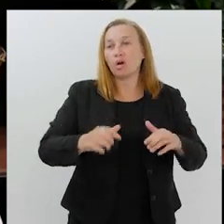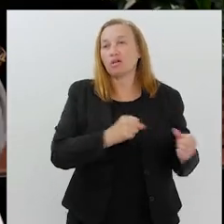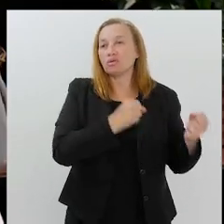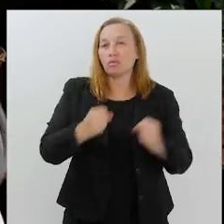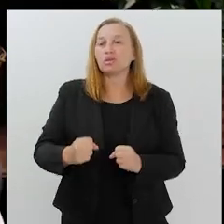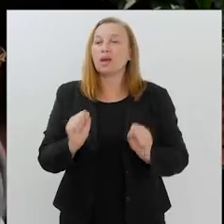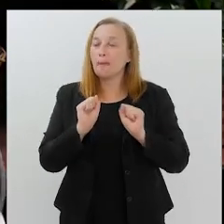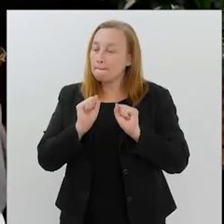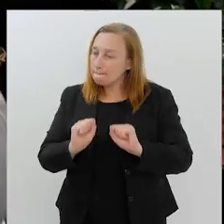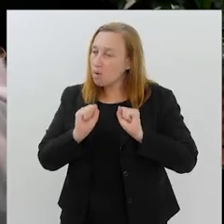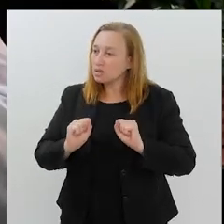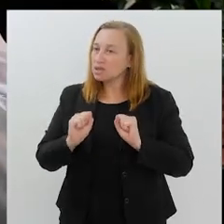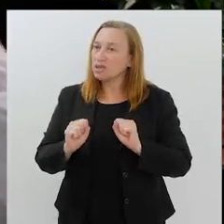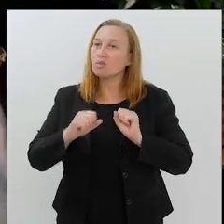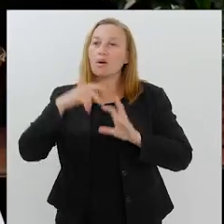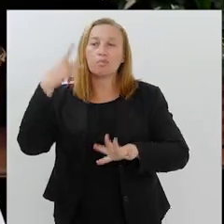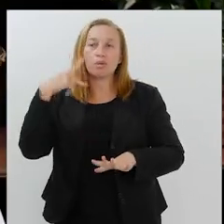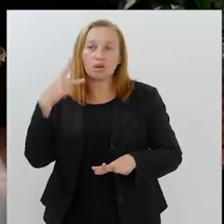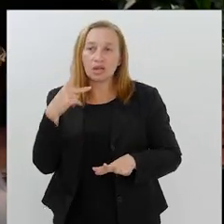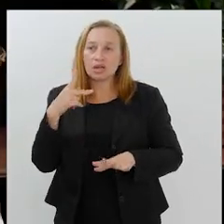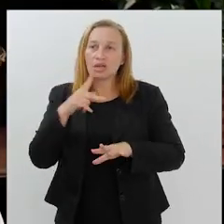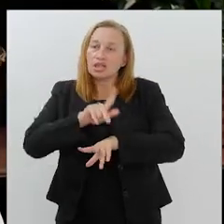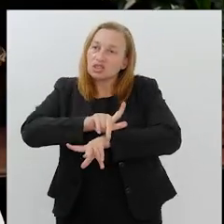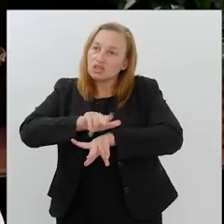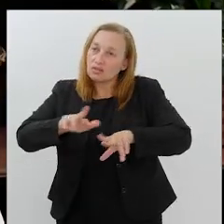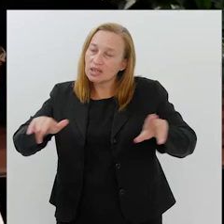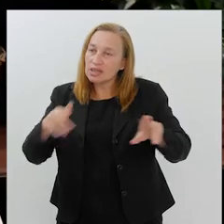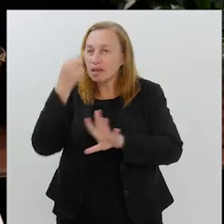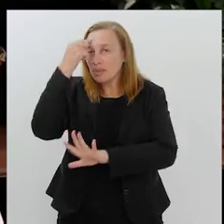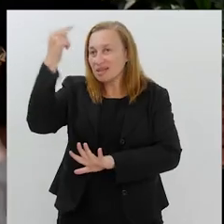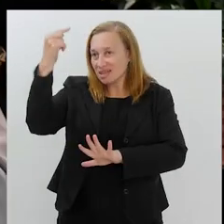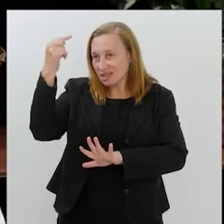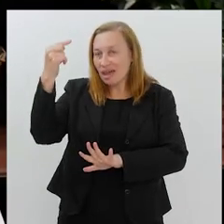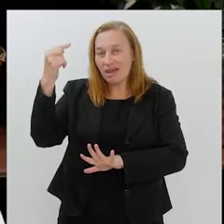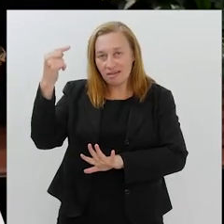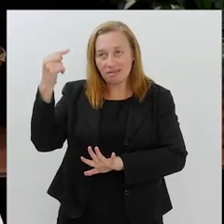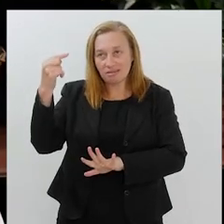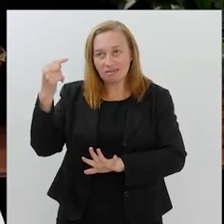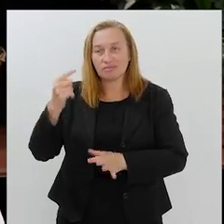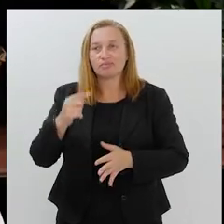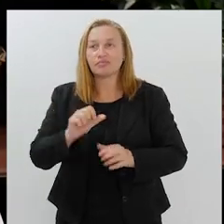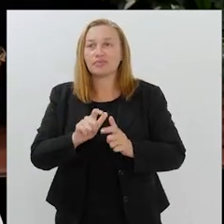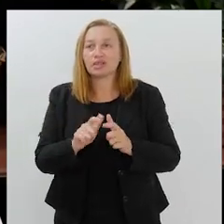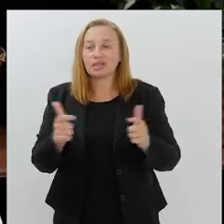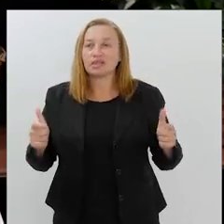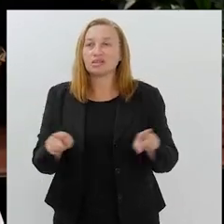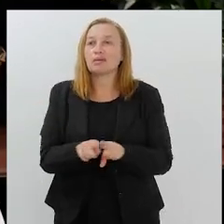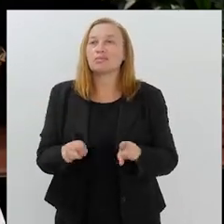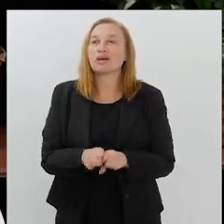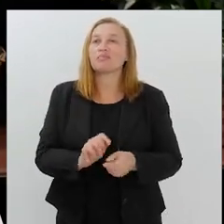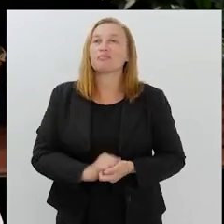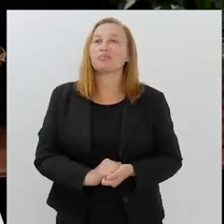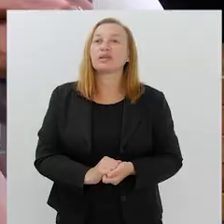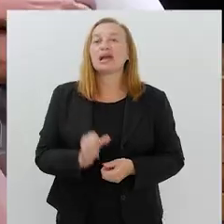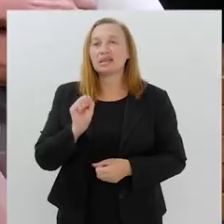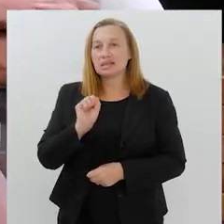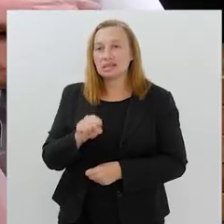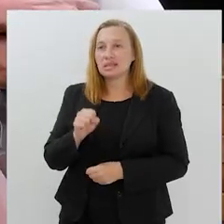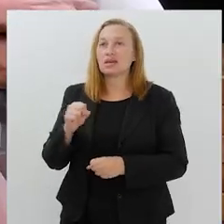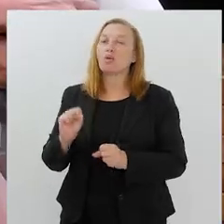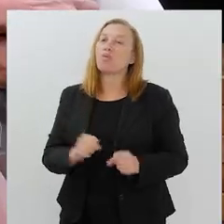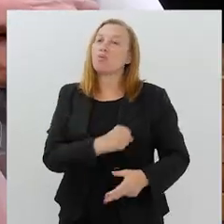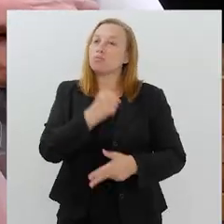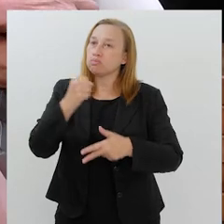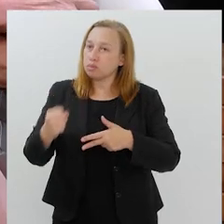poder para que a gente possa ter uma política norteada por essa ideia de abrangência também é poder